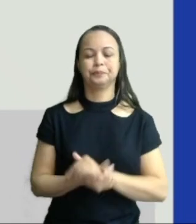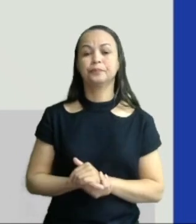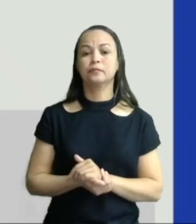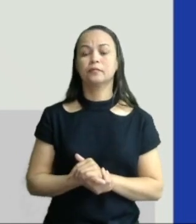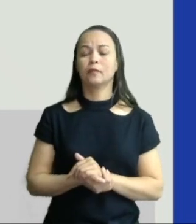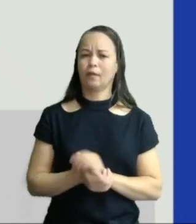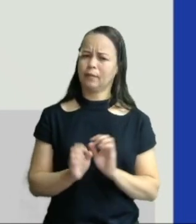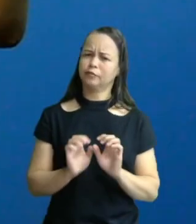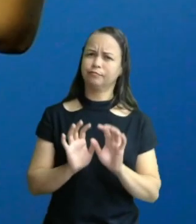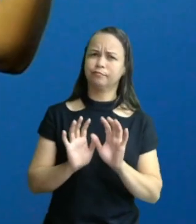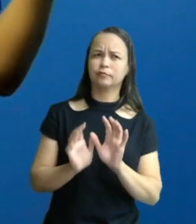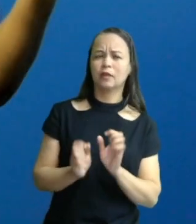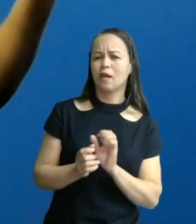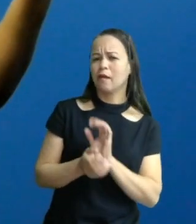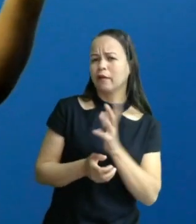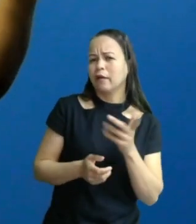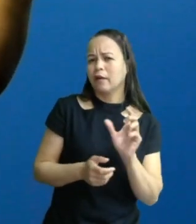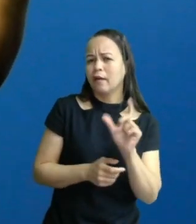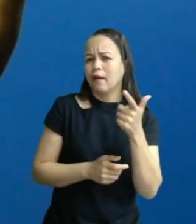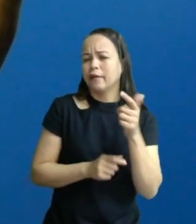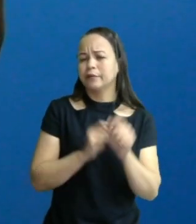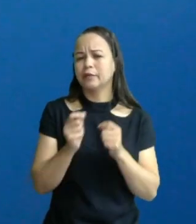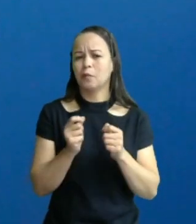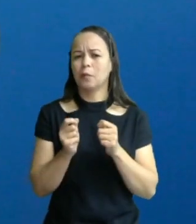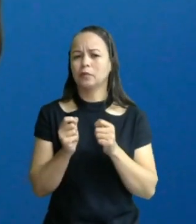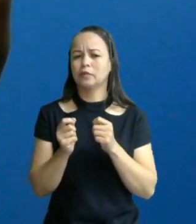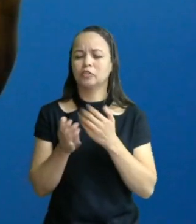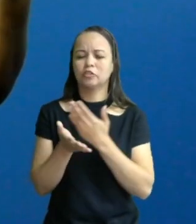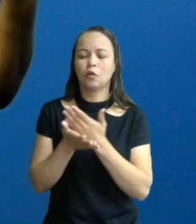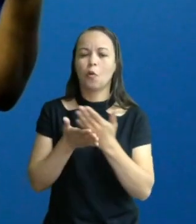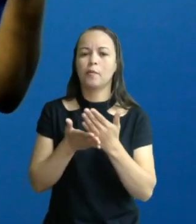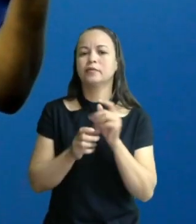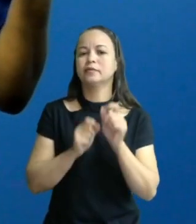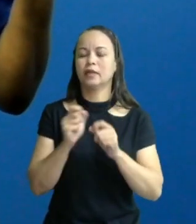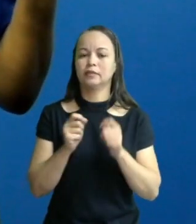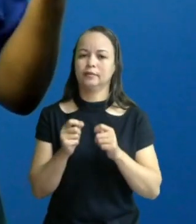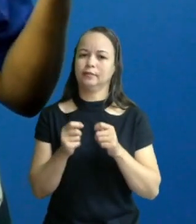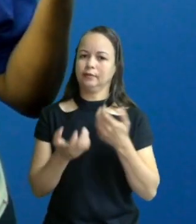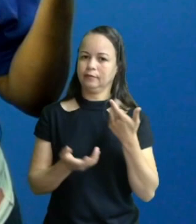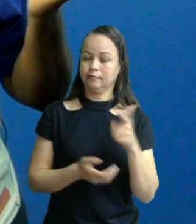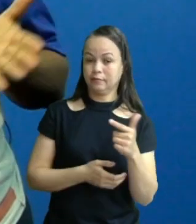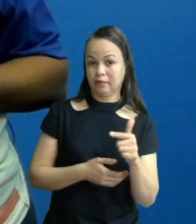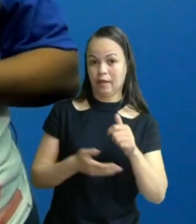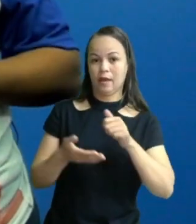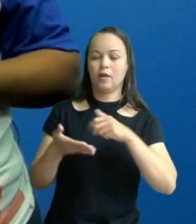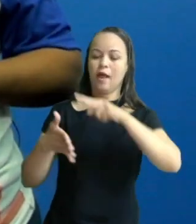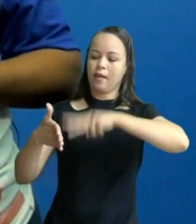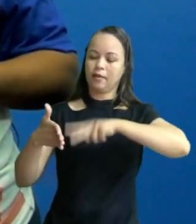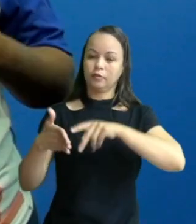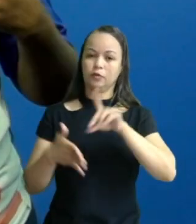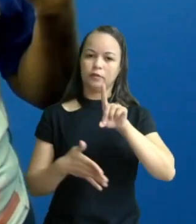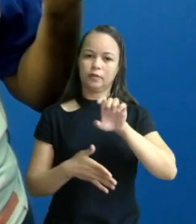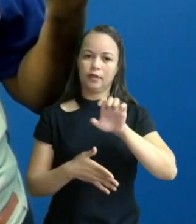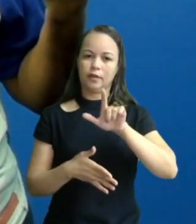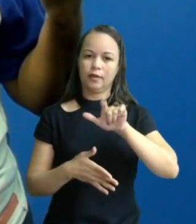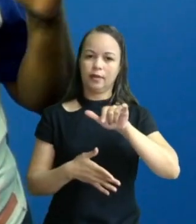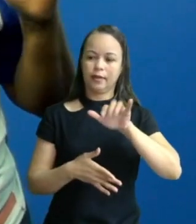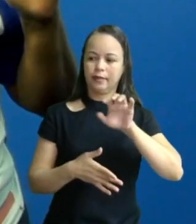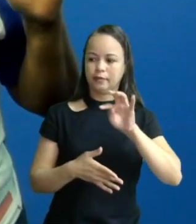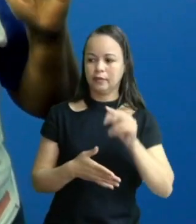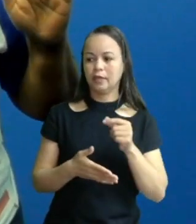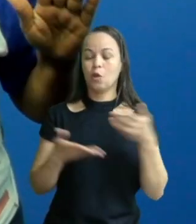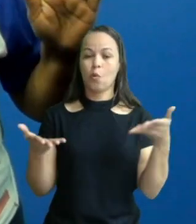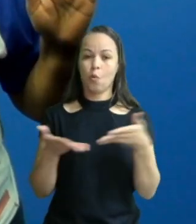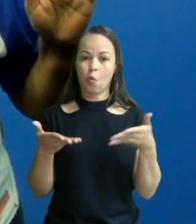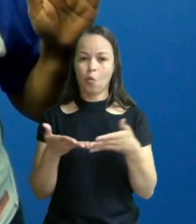Mas, claro, né? Não poderia deixar de começar sem a nossa leitura de leite. E hoje, o poema